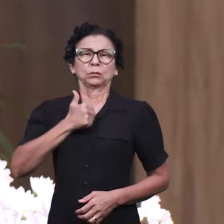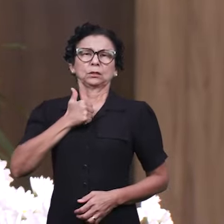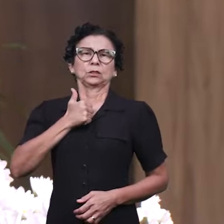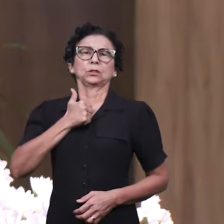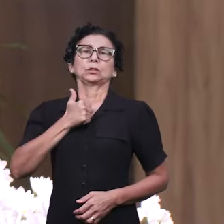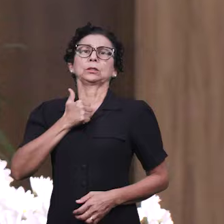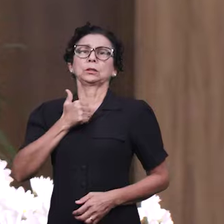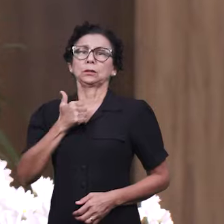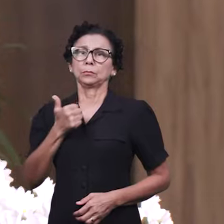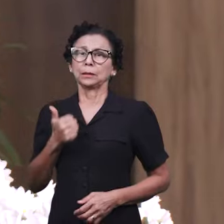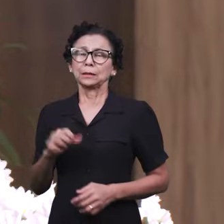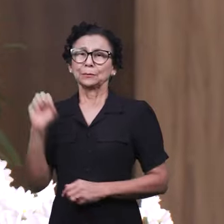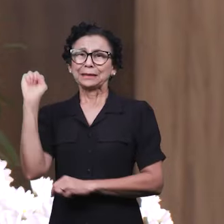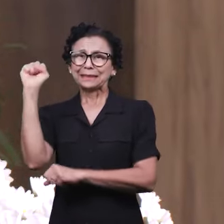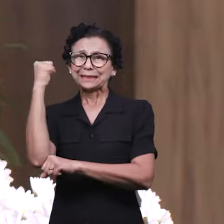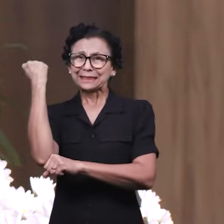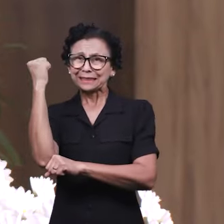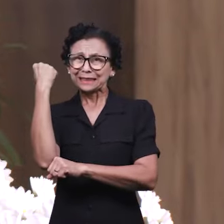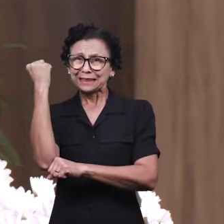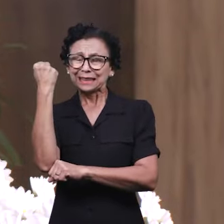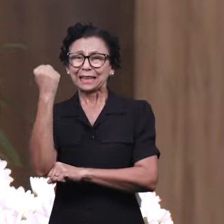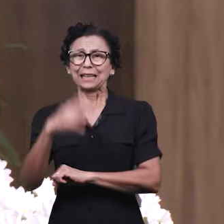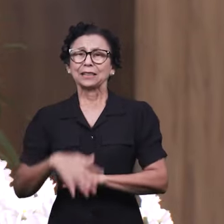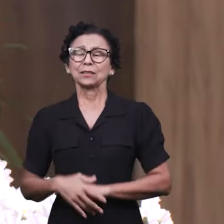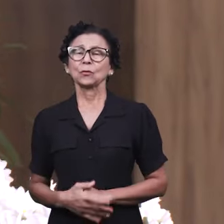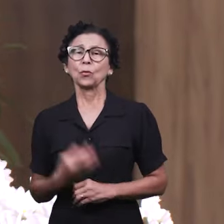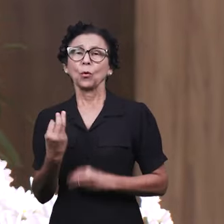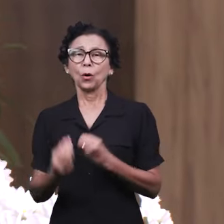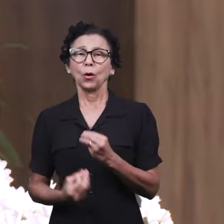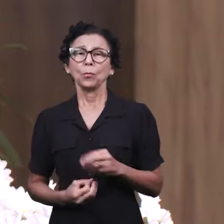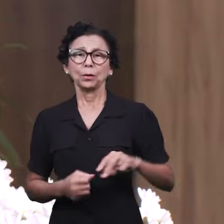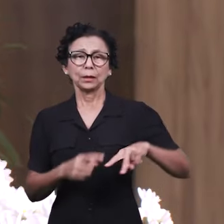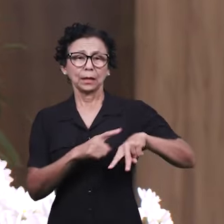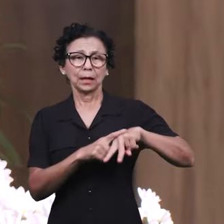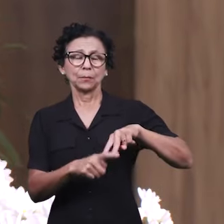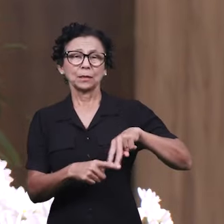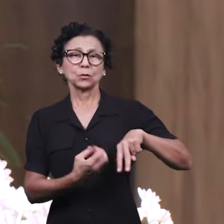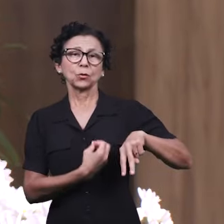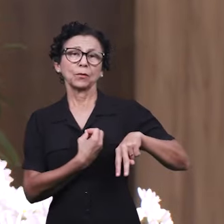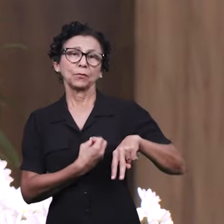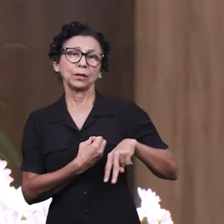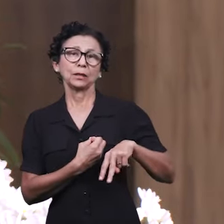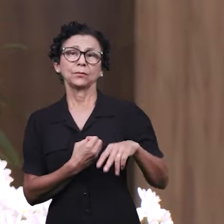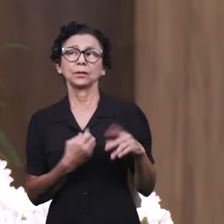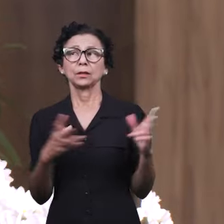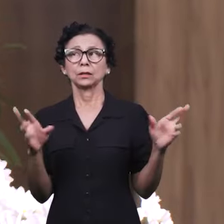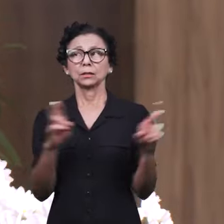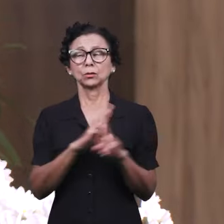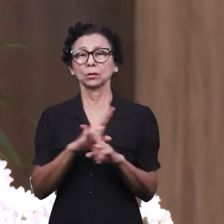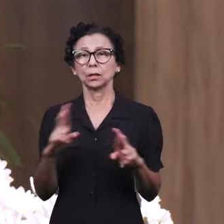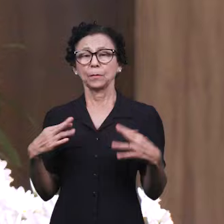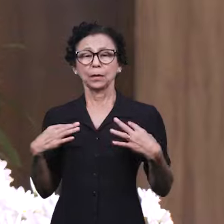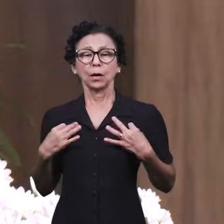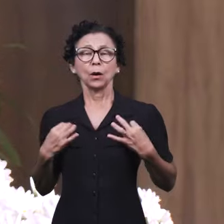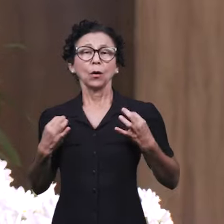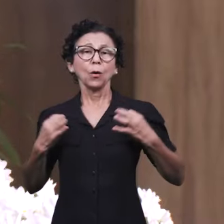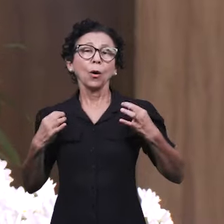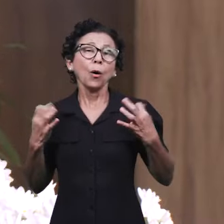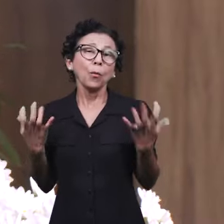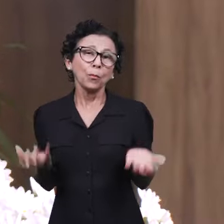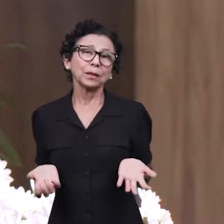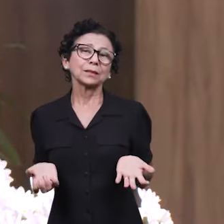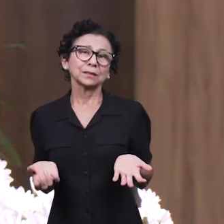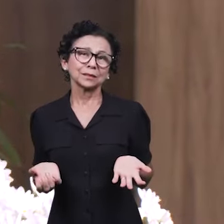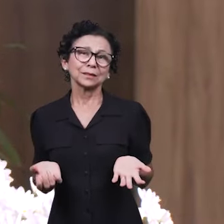Severa é a qualidade de vida desse paciente os relacionamentos e a forma dela se vestir então é muito